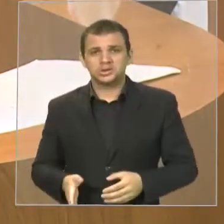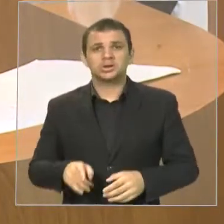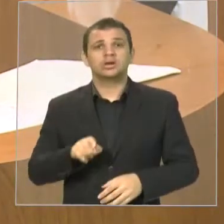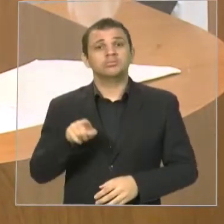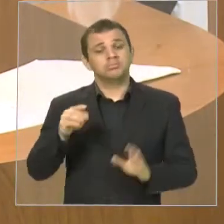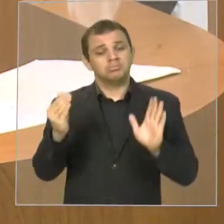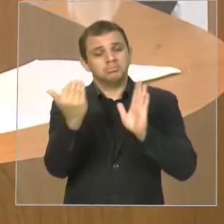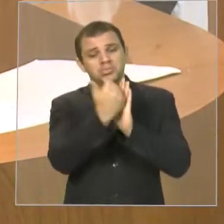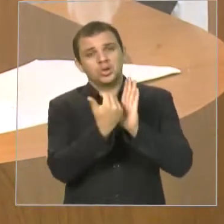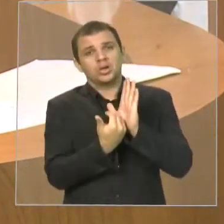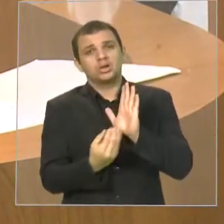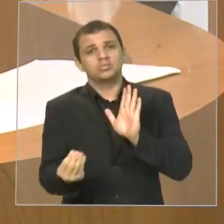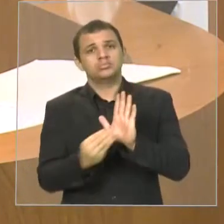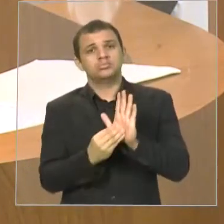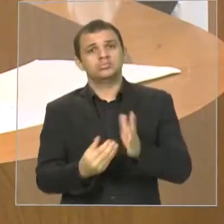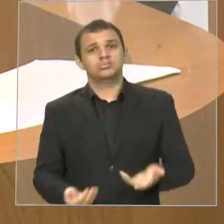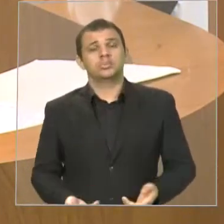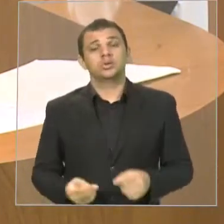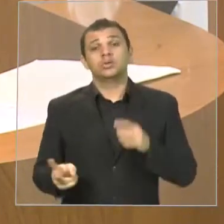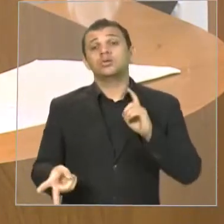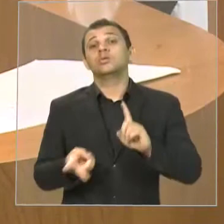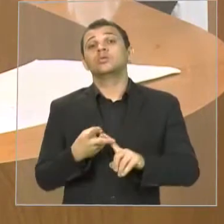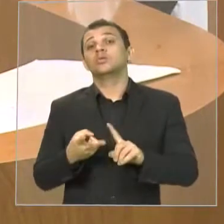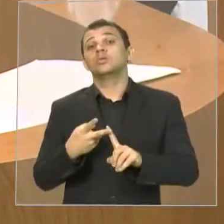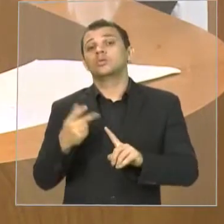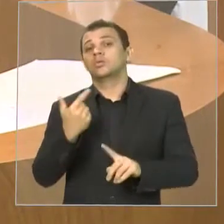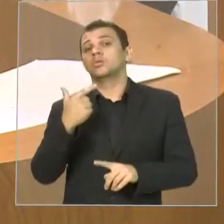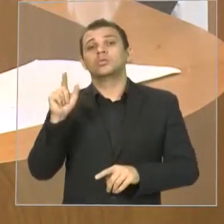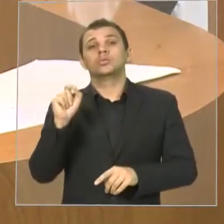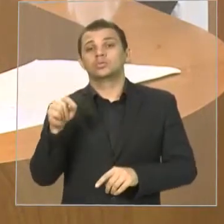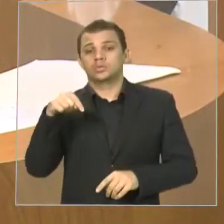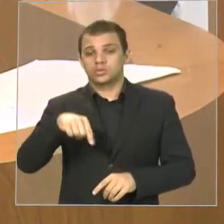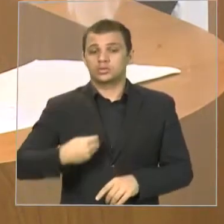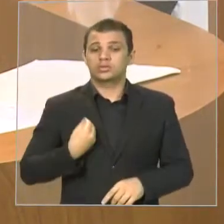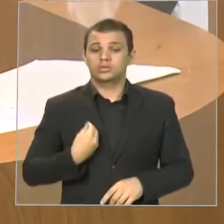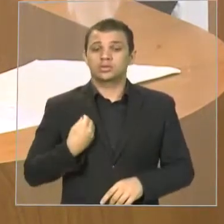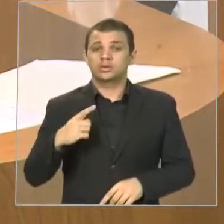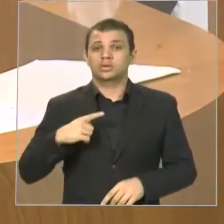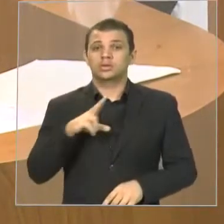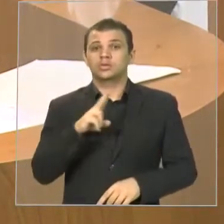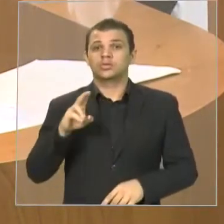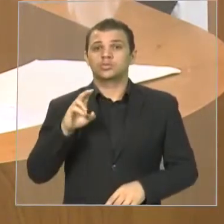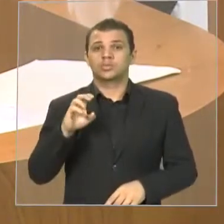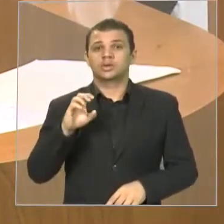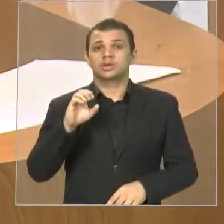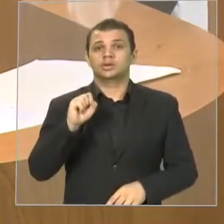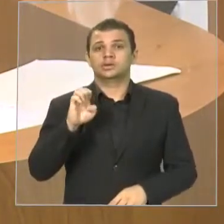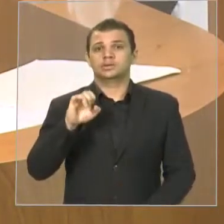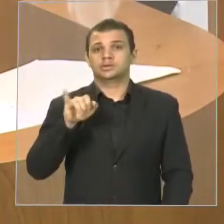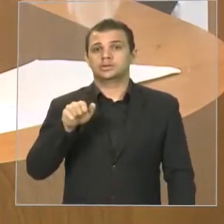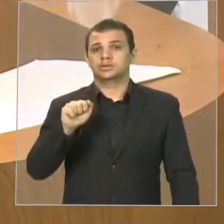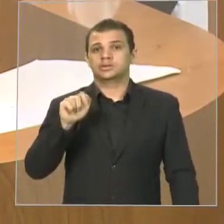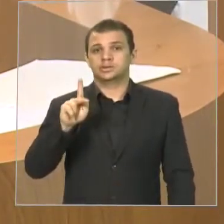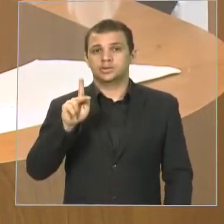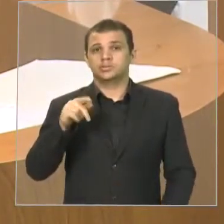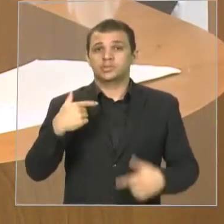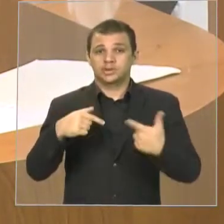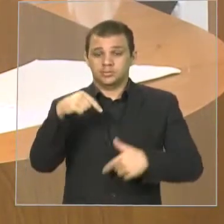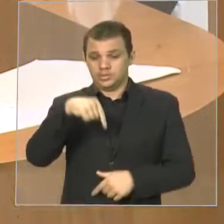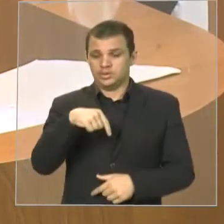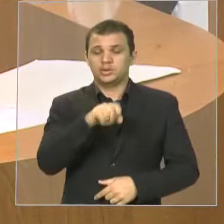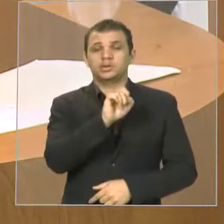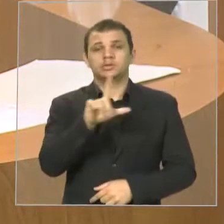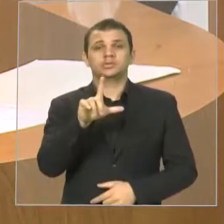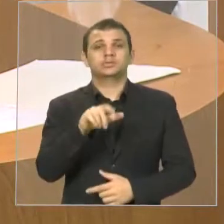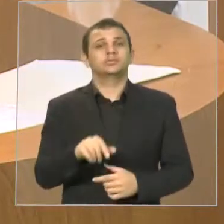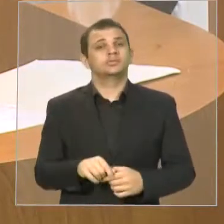seletivo. Tem um outro cidadão, que ele está aqui, SEJAP, Auxiliar de Segurança Penitenciária em São Luís, também